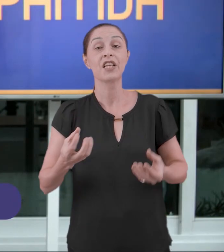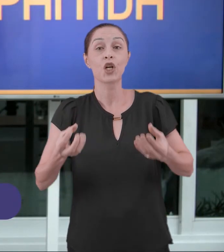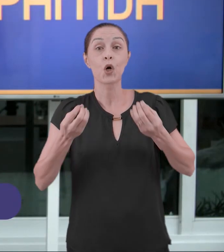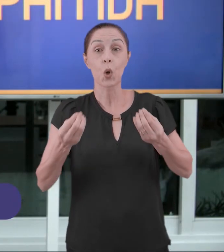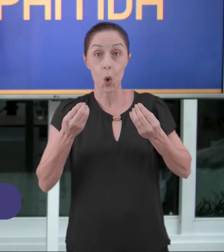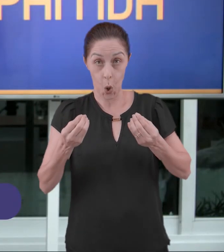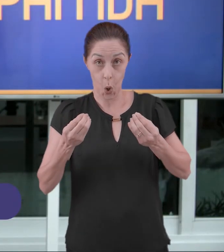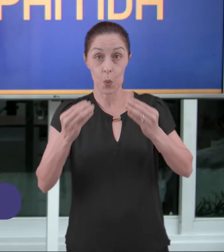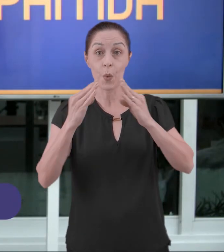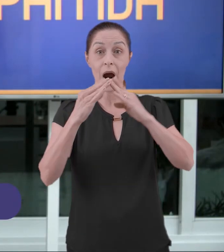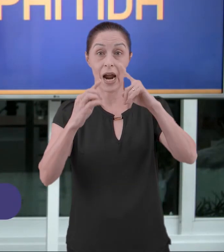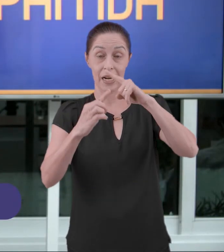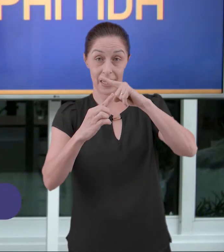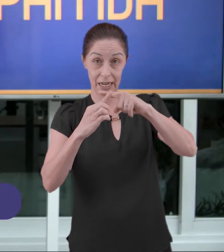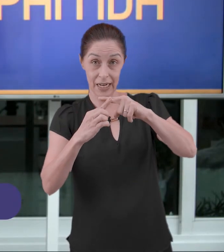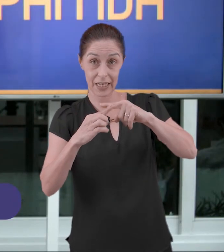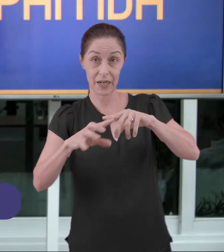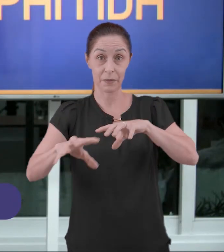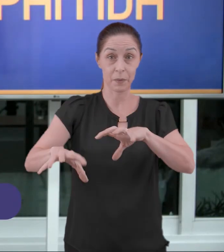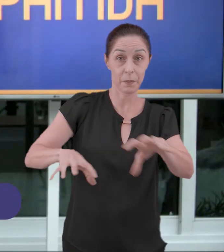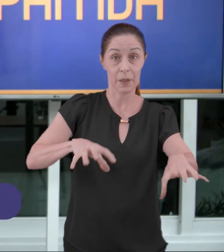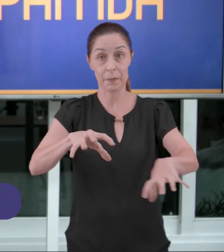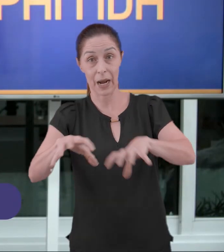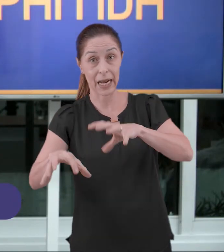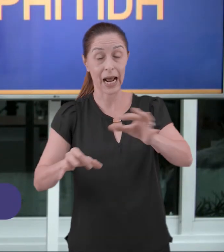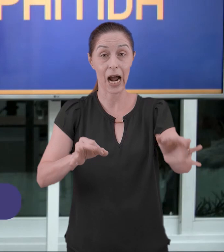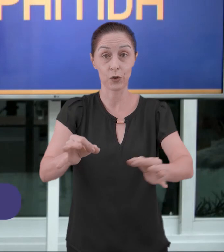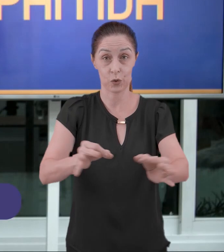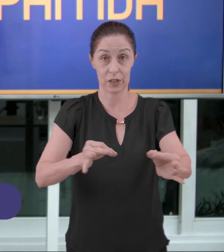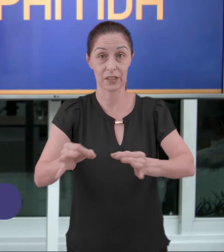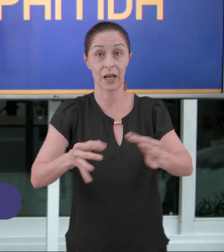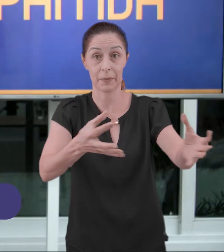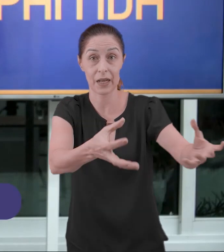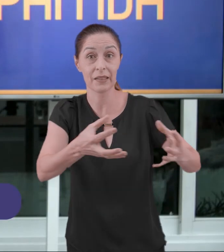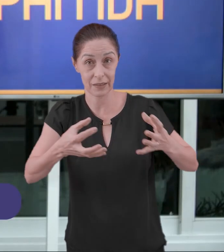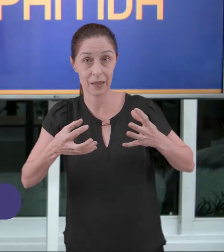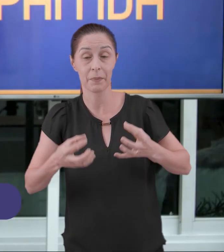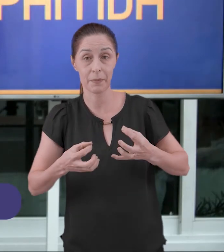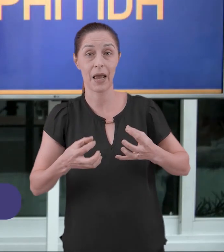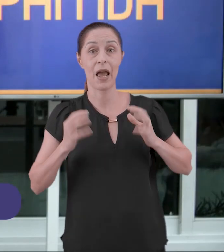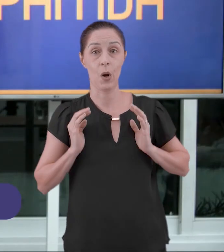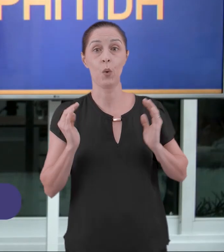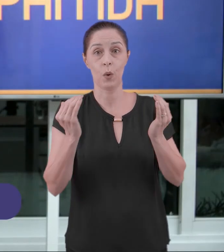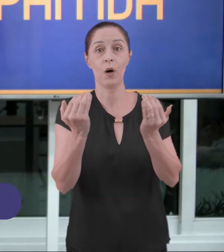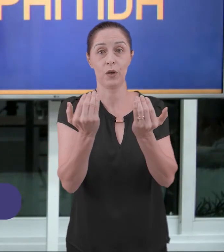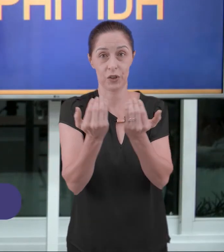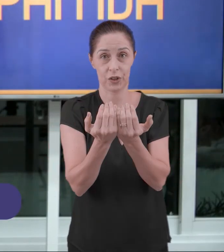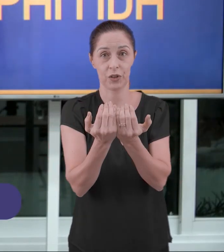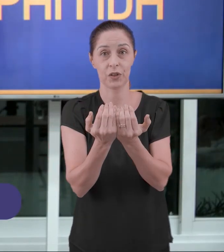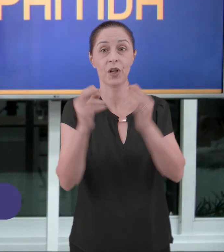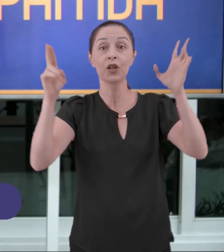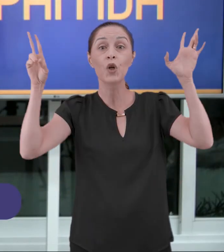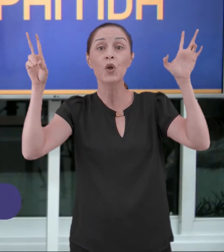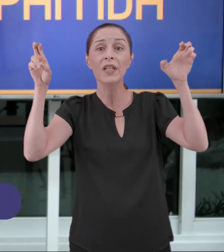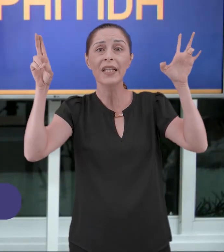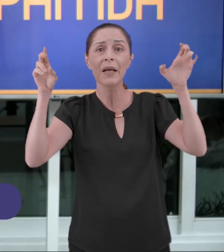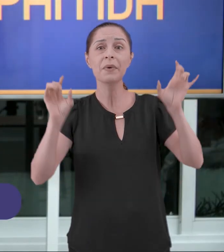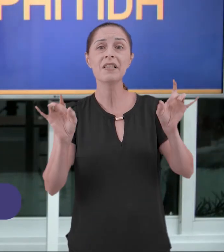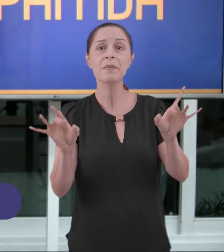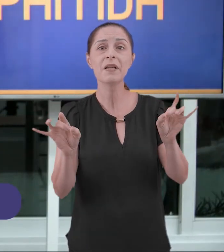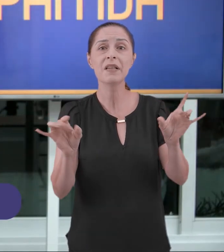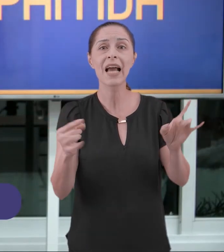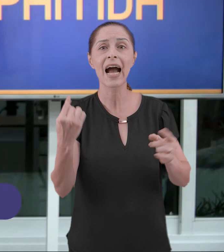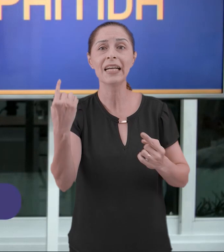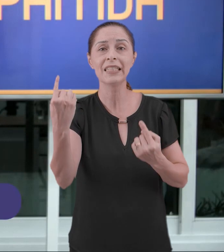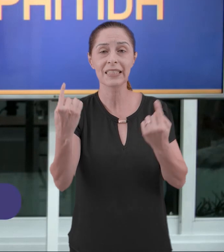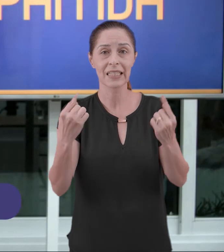a igreja pode seguir em relação à família autista ou autista, enfim, temas específicos, né, para